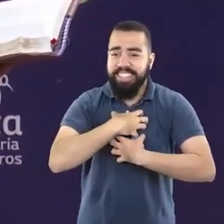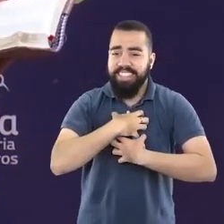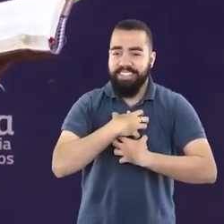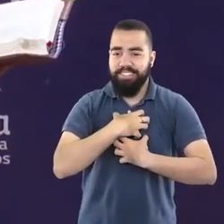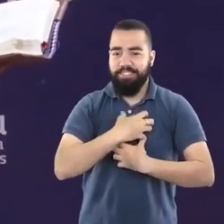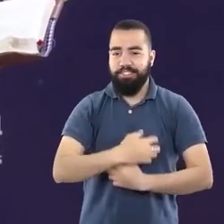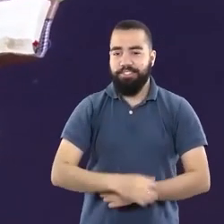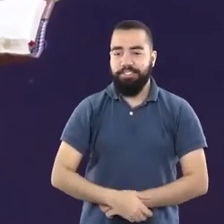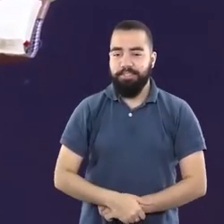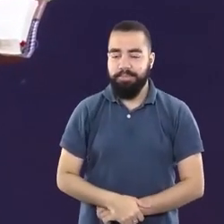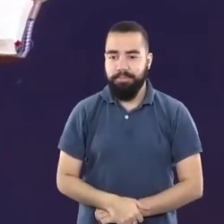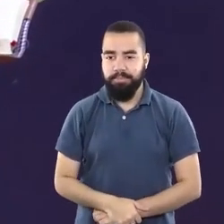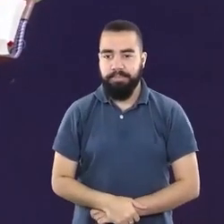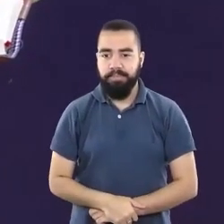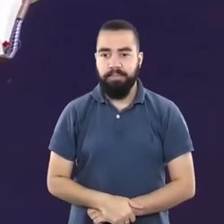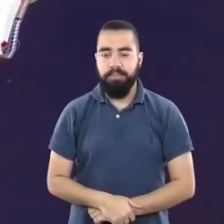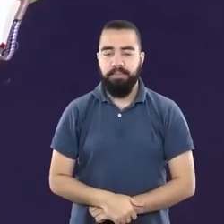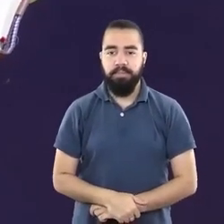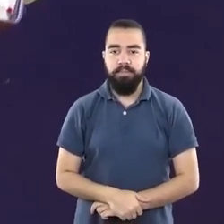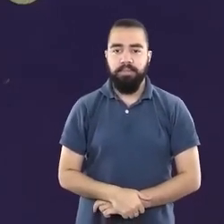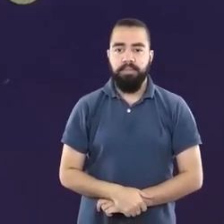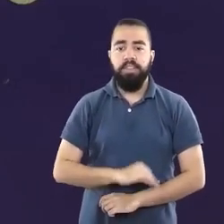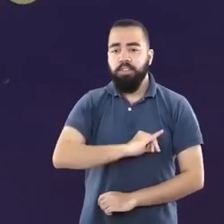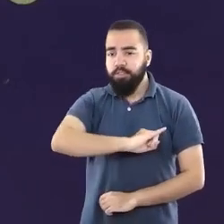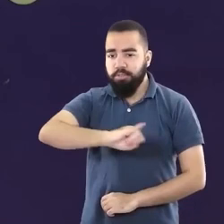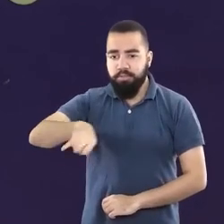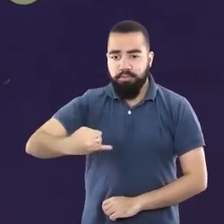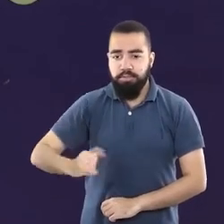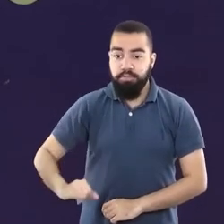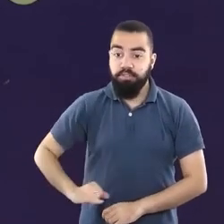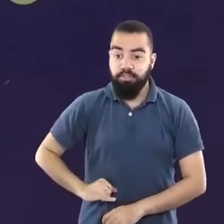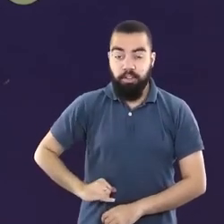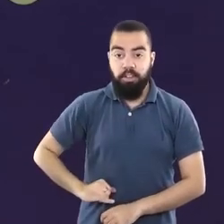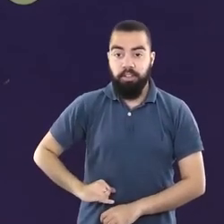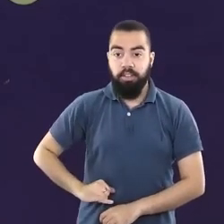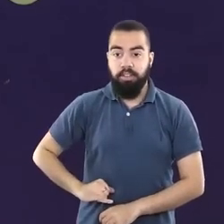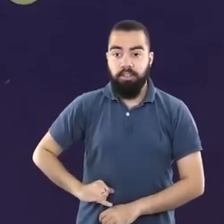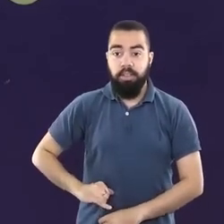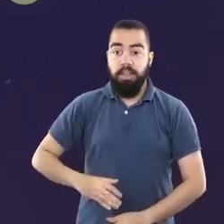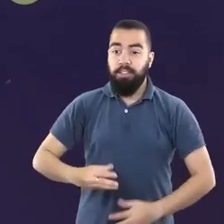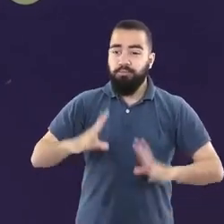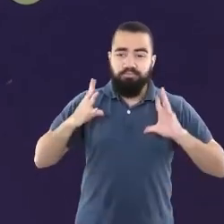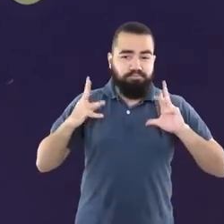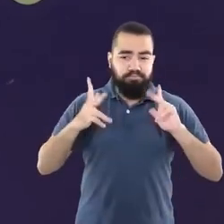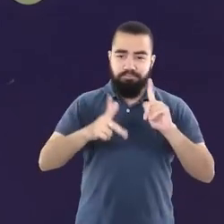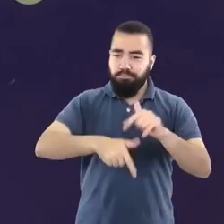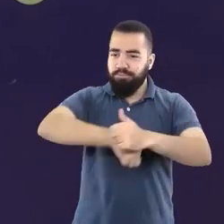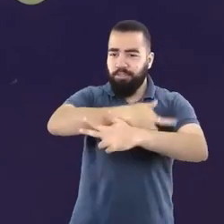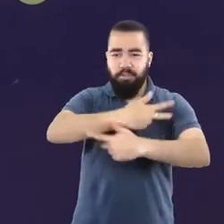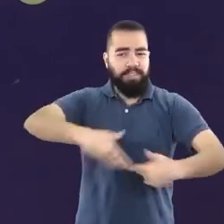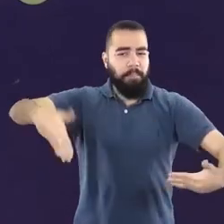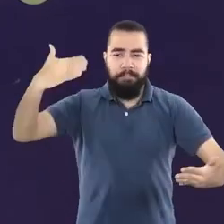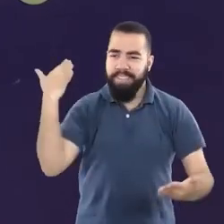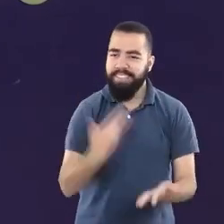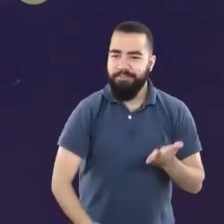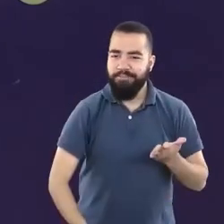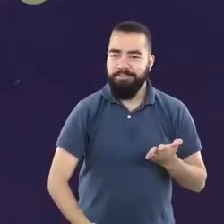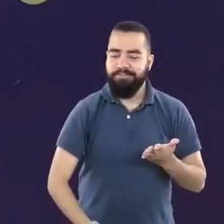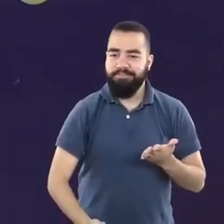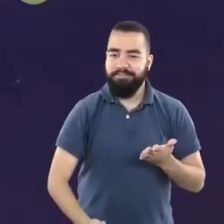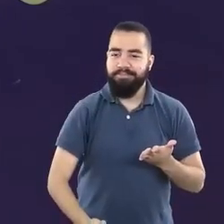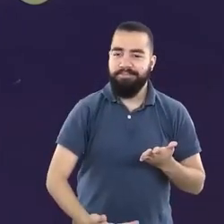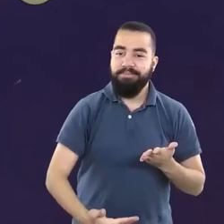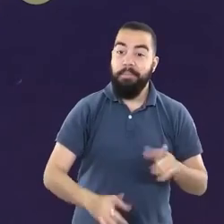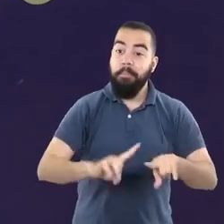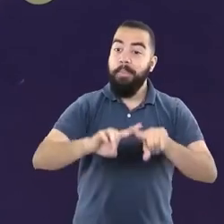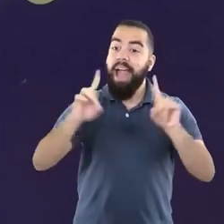mais adversas. Jó perdeu, diríamos nós, tudo exceto Deus. Perdeu